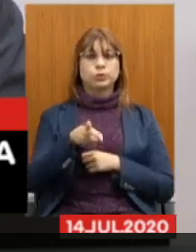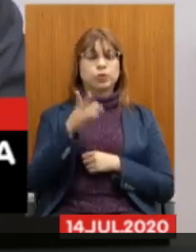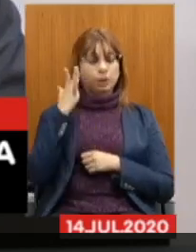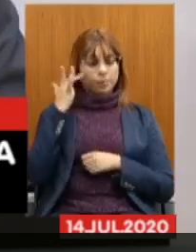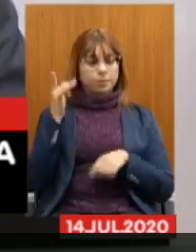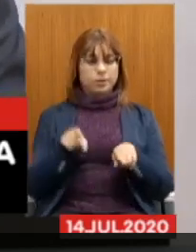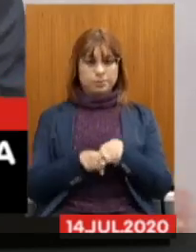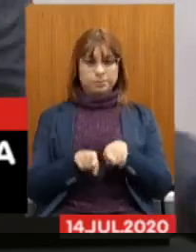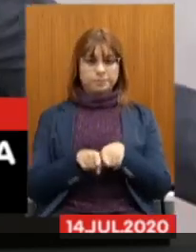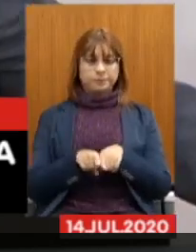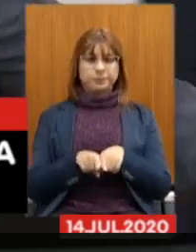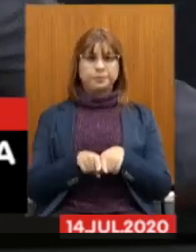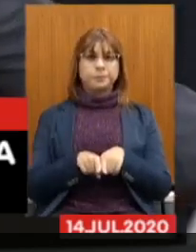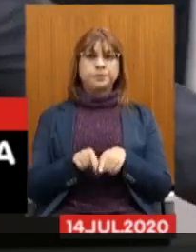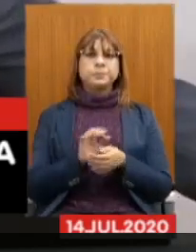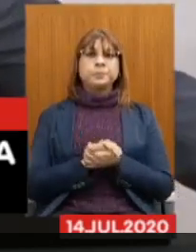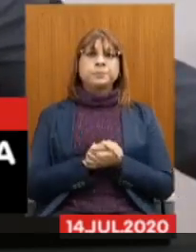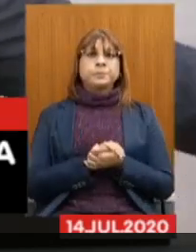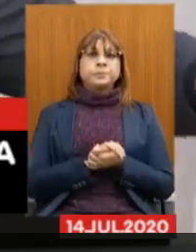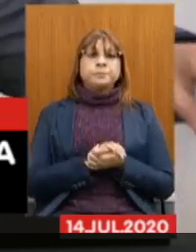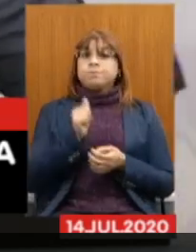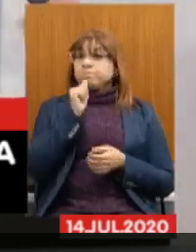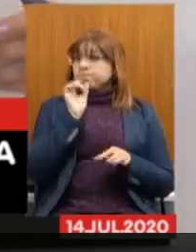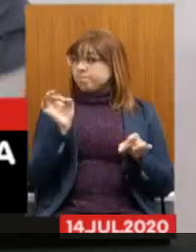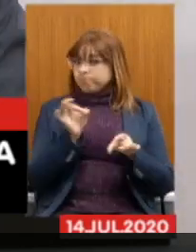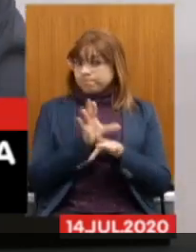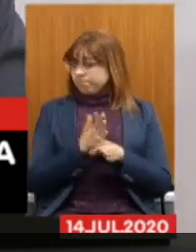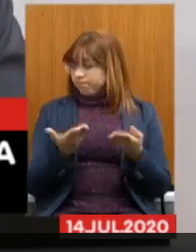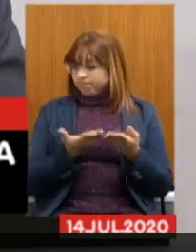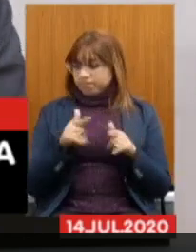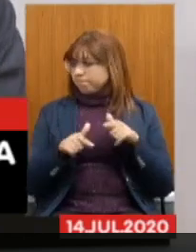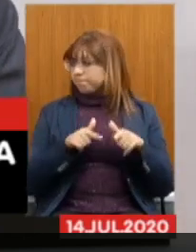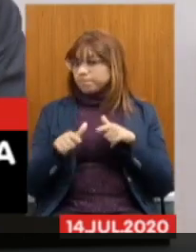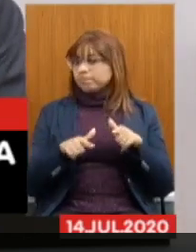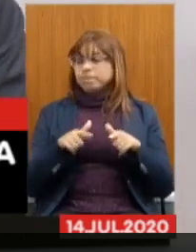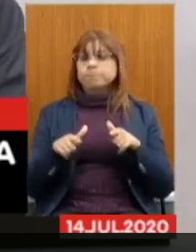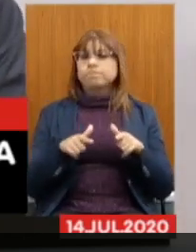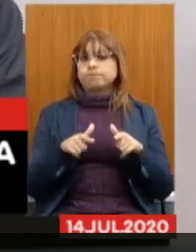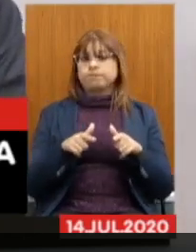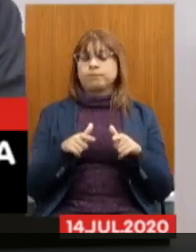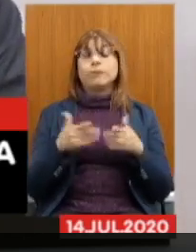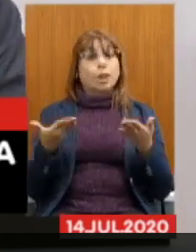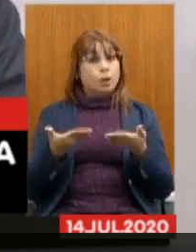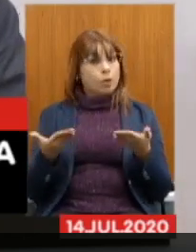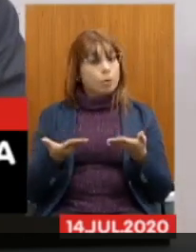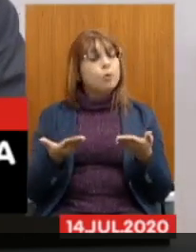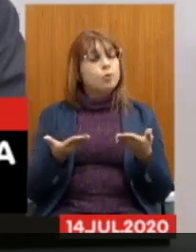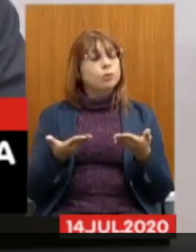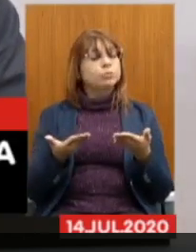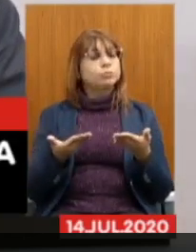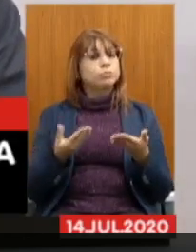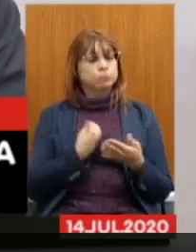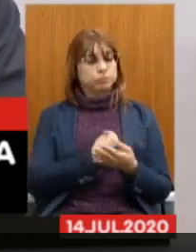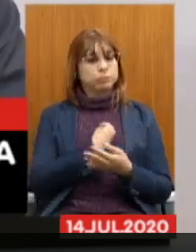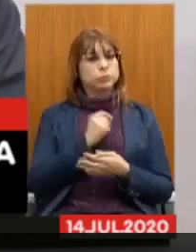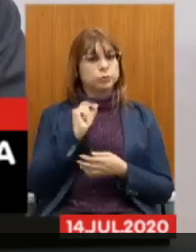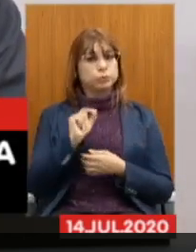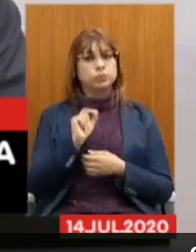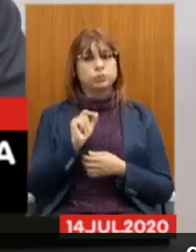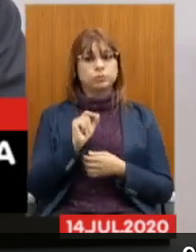data de amanhã. Mas nós não finalizamos os nossos trabalhos Agora teremos a participação